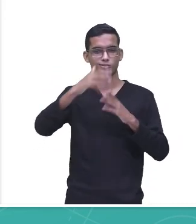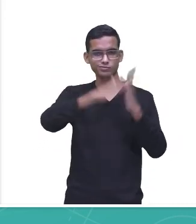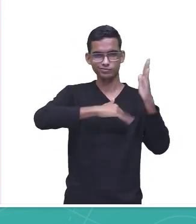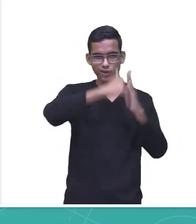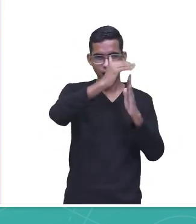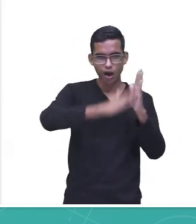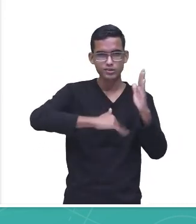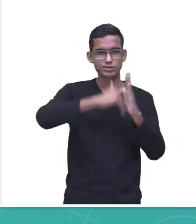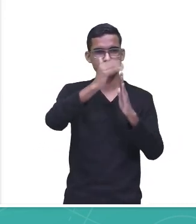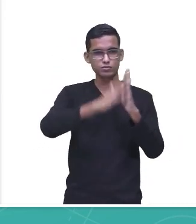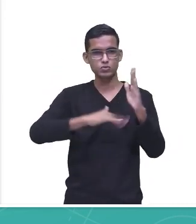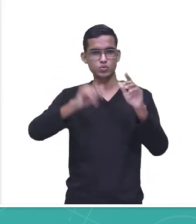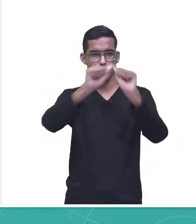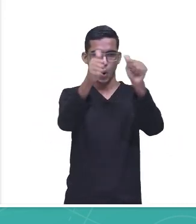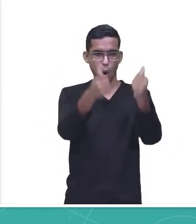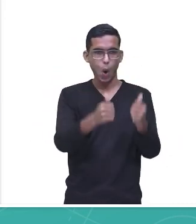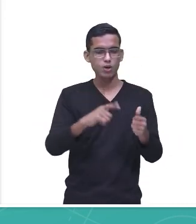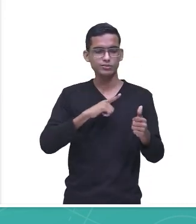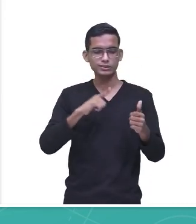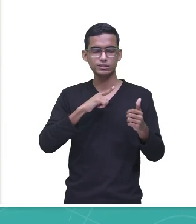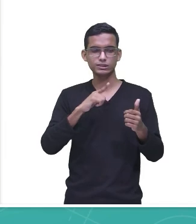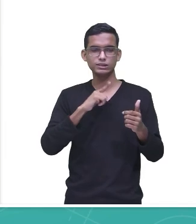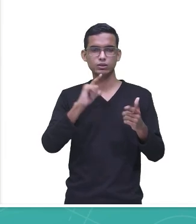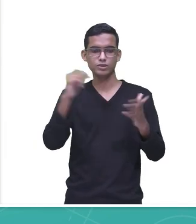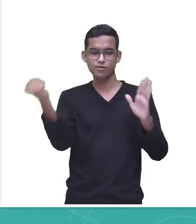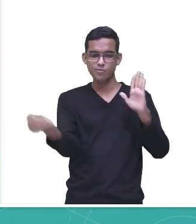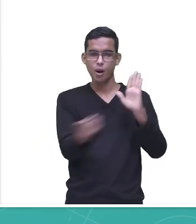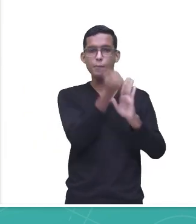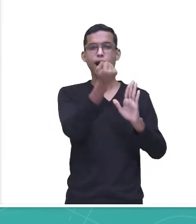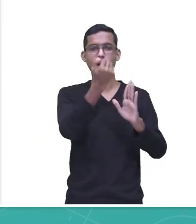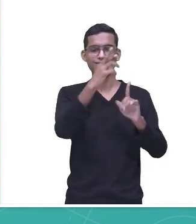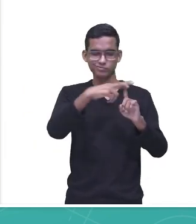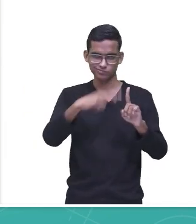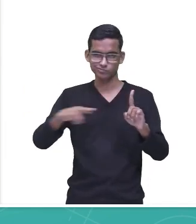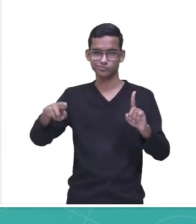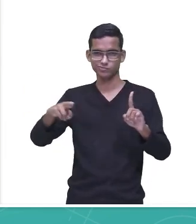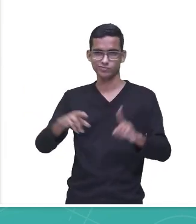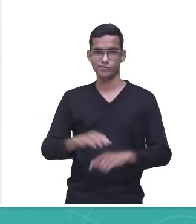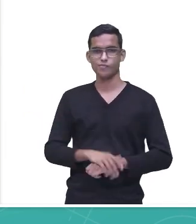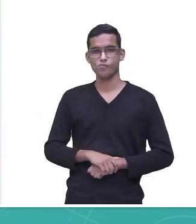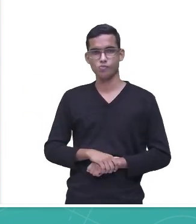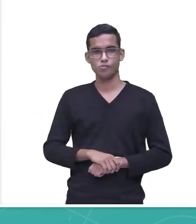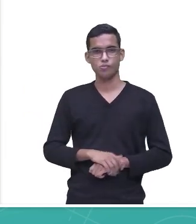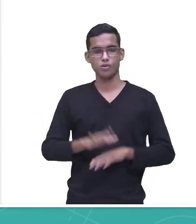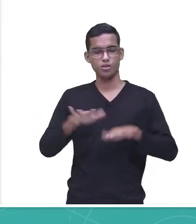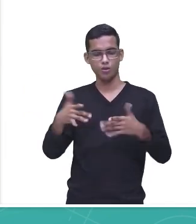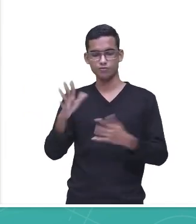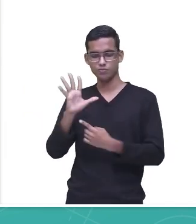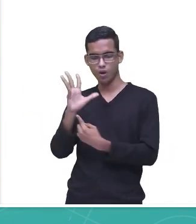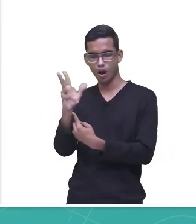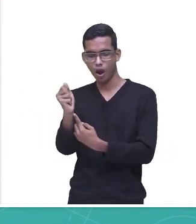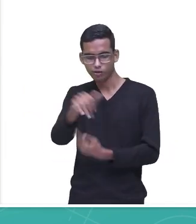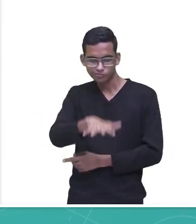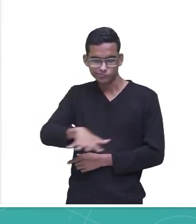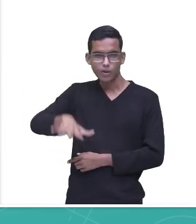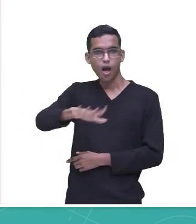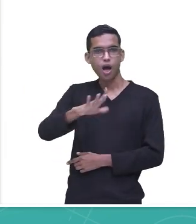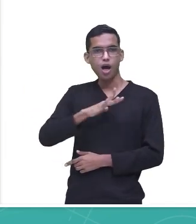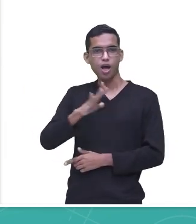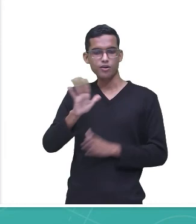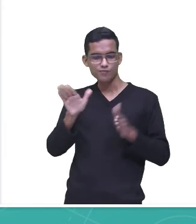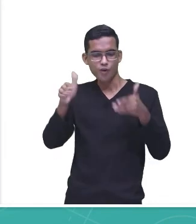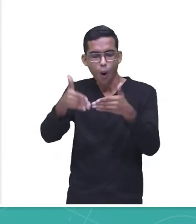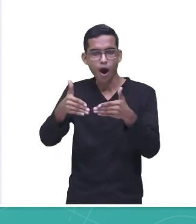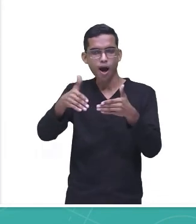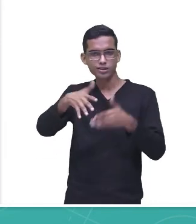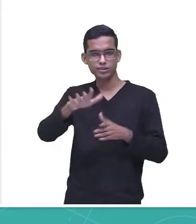um forte teor religioso. Então, toda a arte da Idade Média era voltada para a religiosidade, como vocês